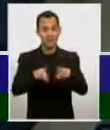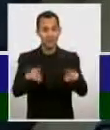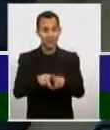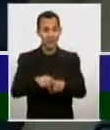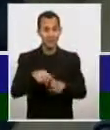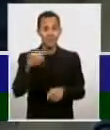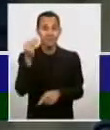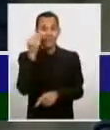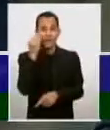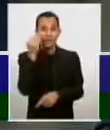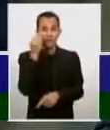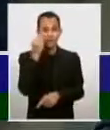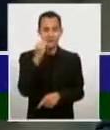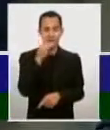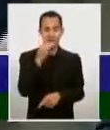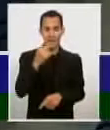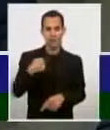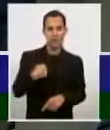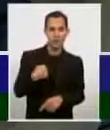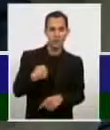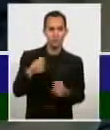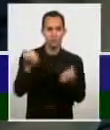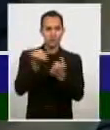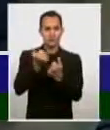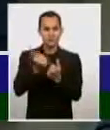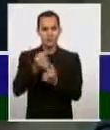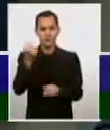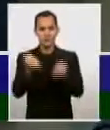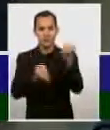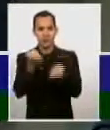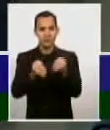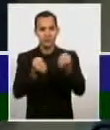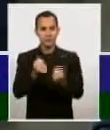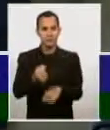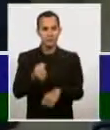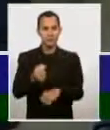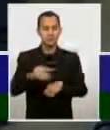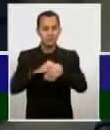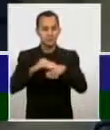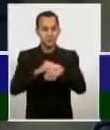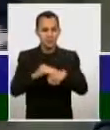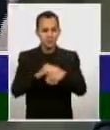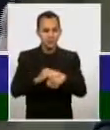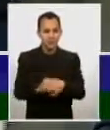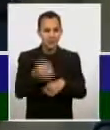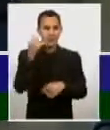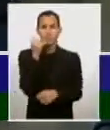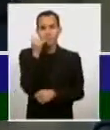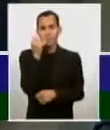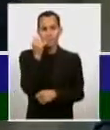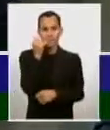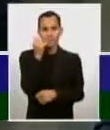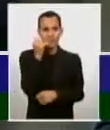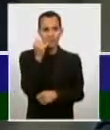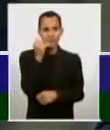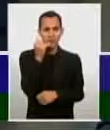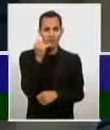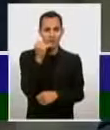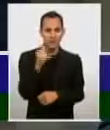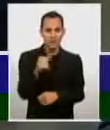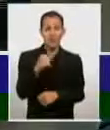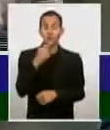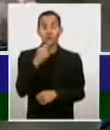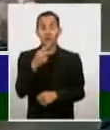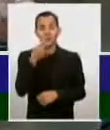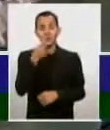está tentando, estou eu e o meu assessor no carro, a gente está falando no banco do passageiro no celular, você não